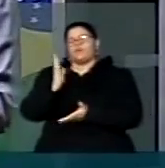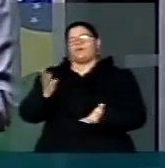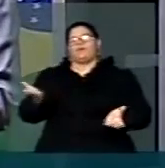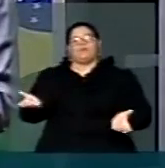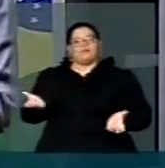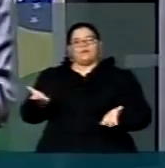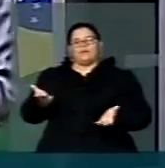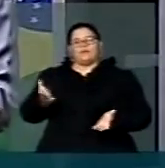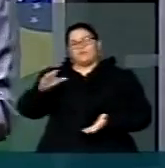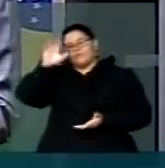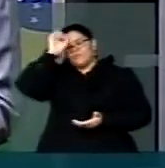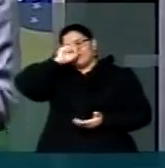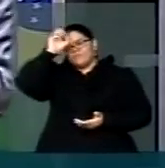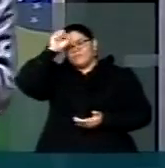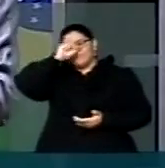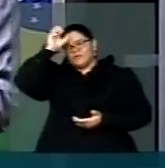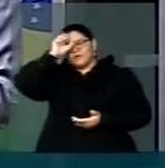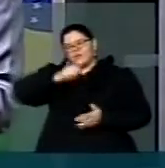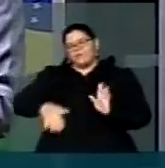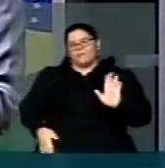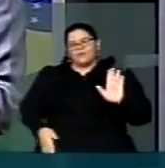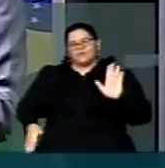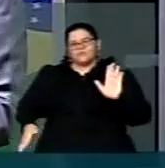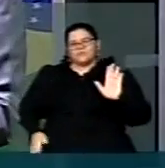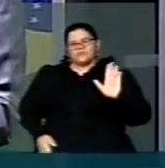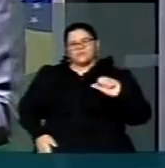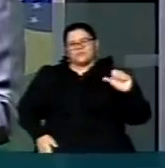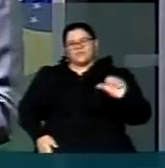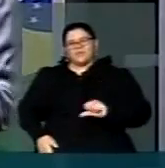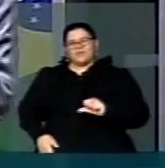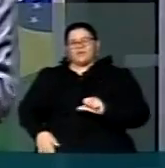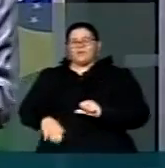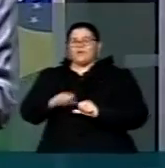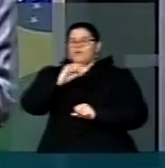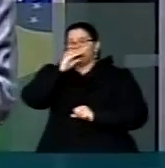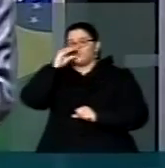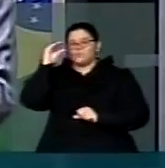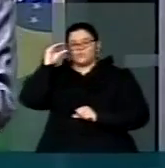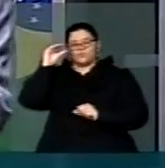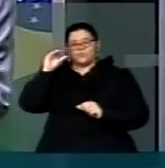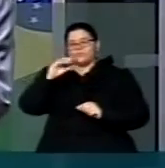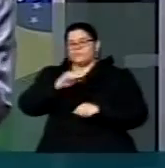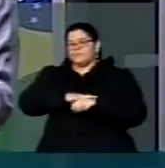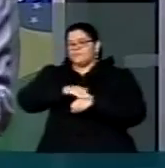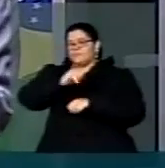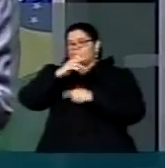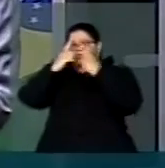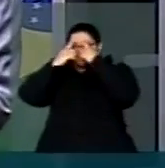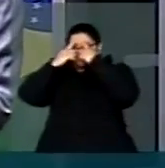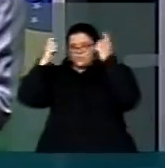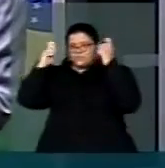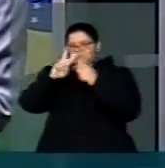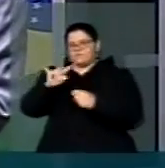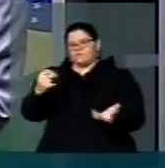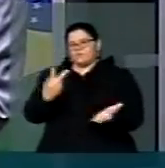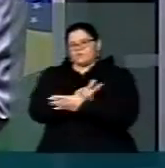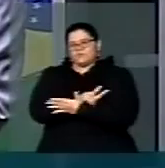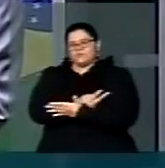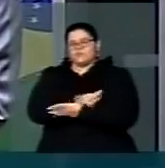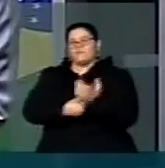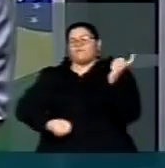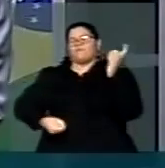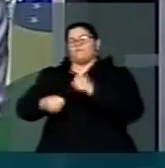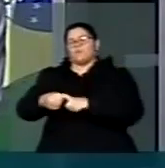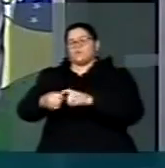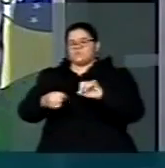a mecanismos, comportamentos reprodutores da violência, como o aumento das chances de reincidência e de ligação